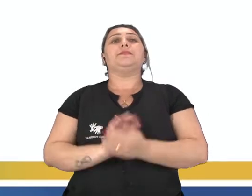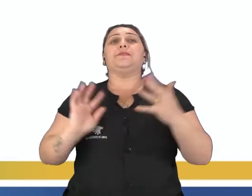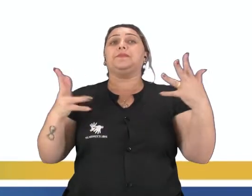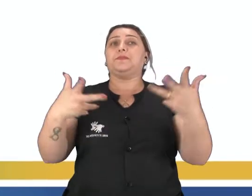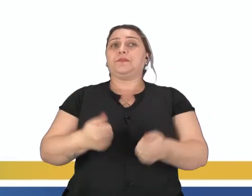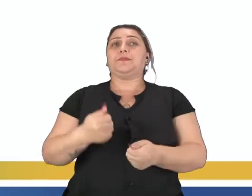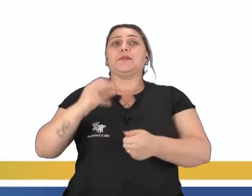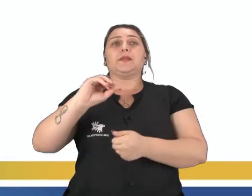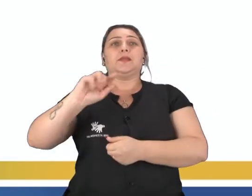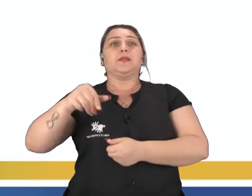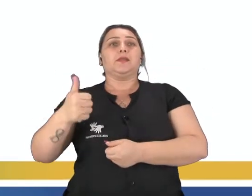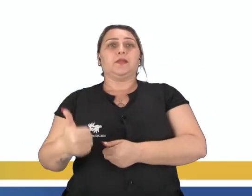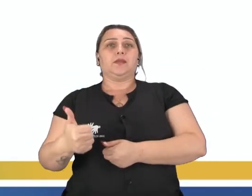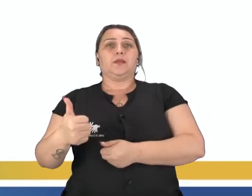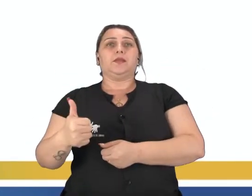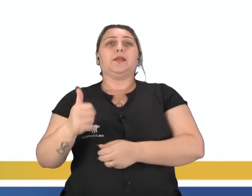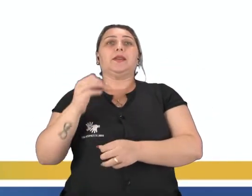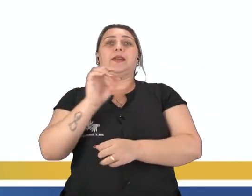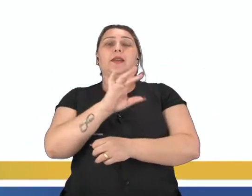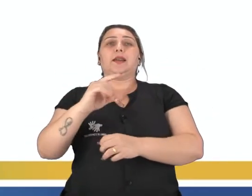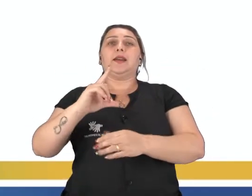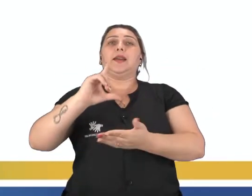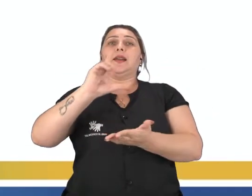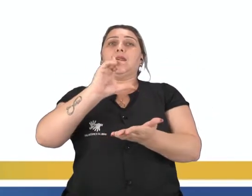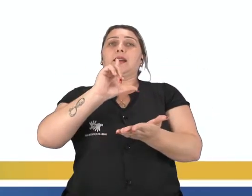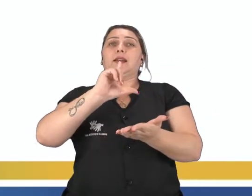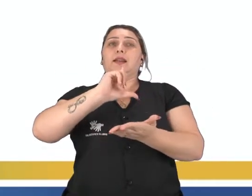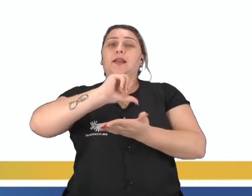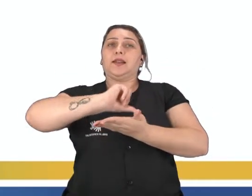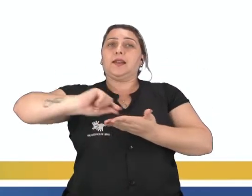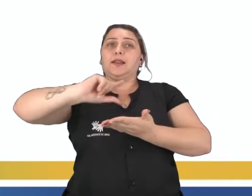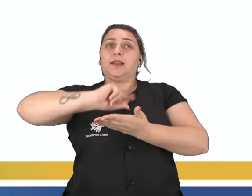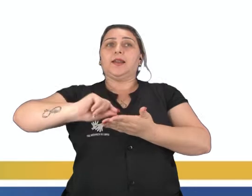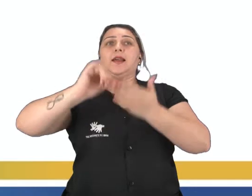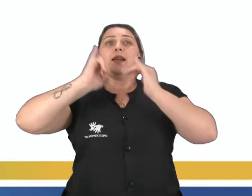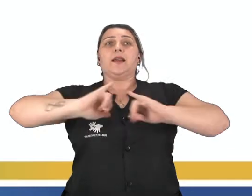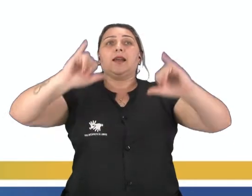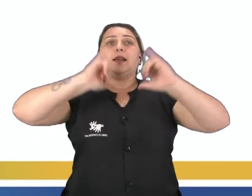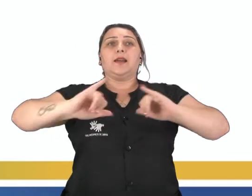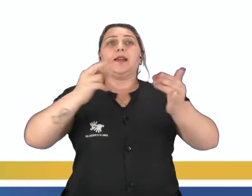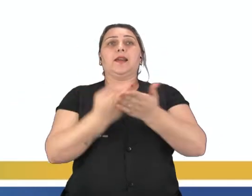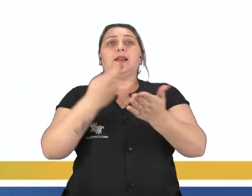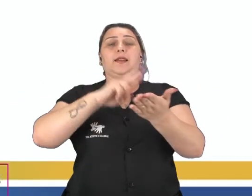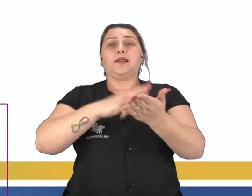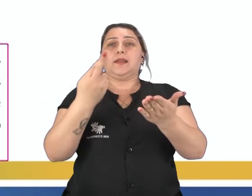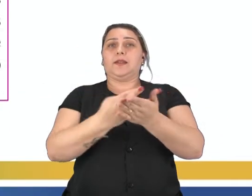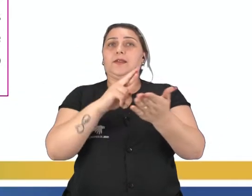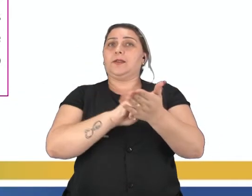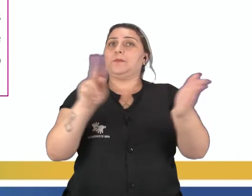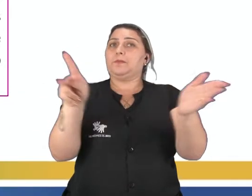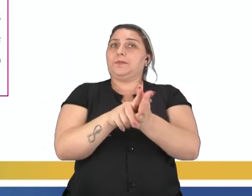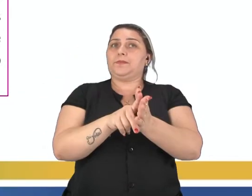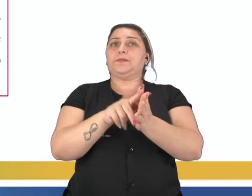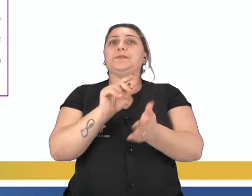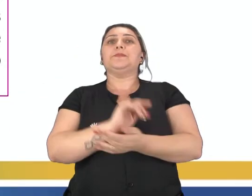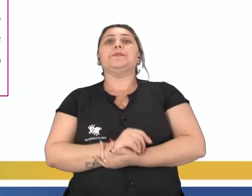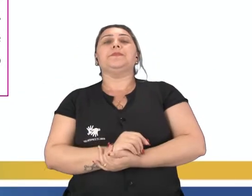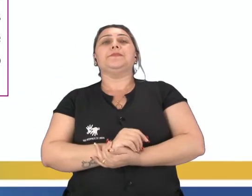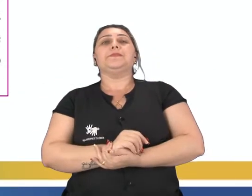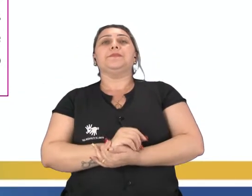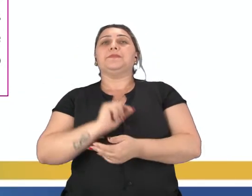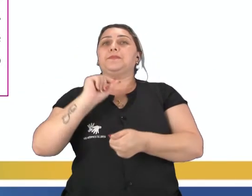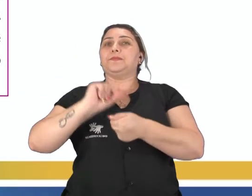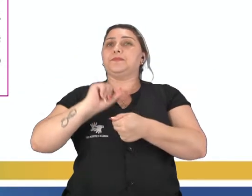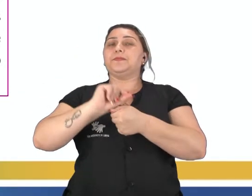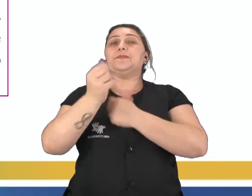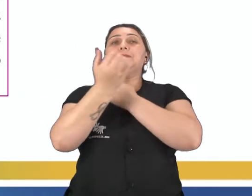aprimoramento e 0,1 ponto para cada artigo científico que ela publica em revistas especializadas.